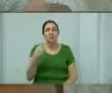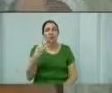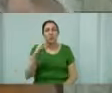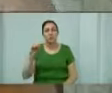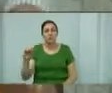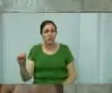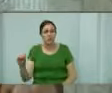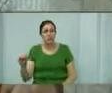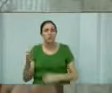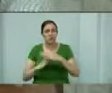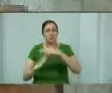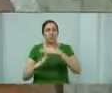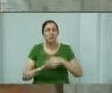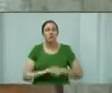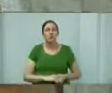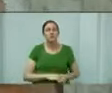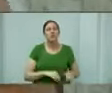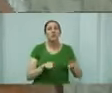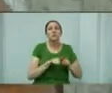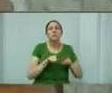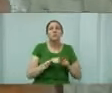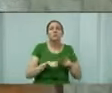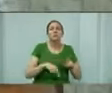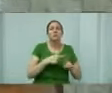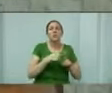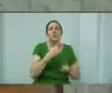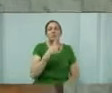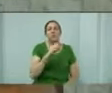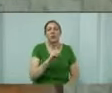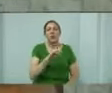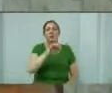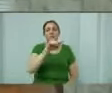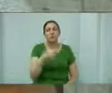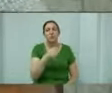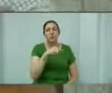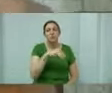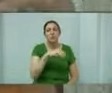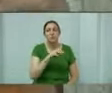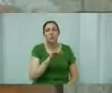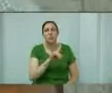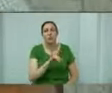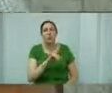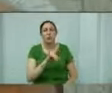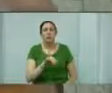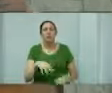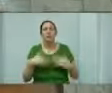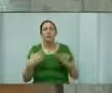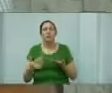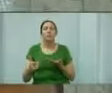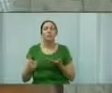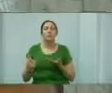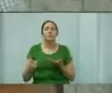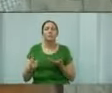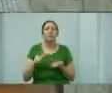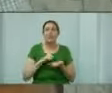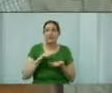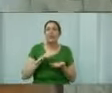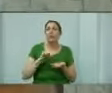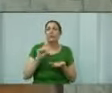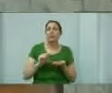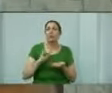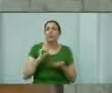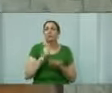10 mil MEIs. Então, nós temos 20.400 CNPJs ativos, isso nos dá uma capilaridade